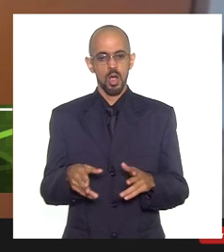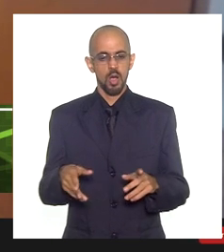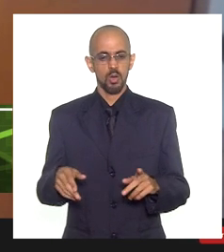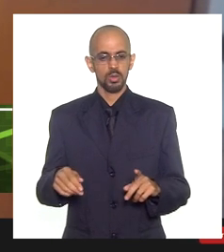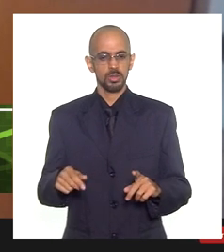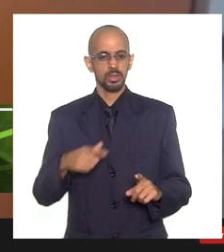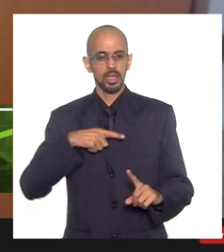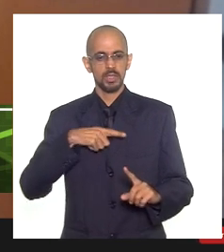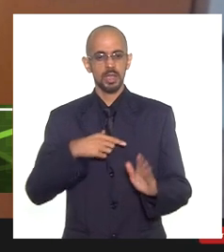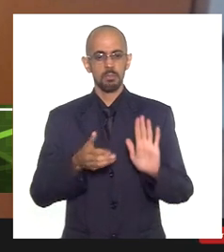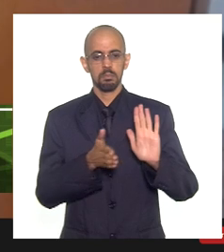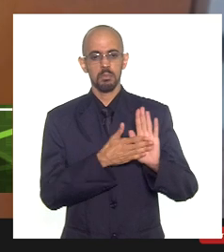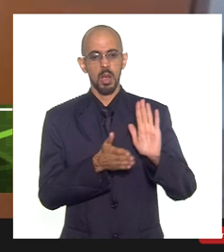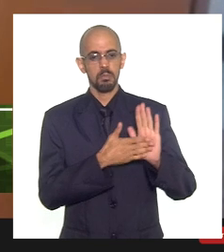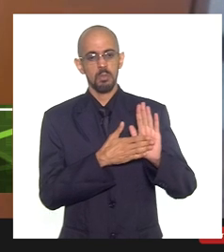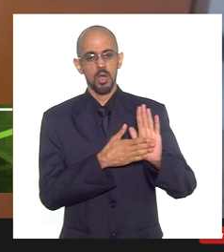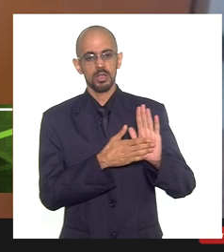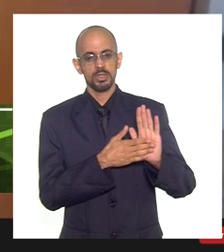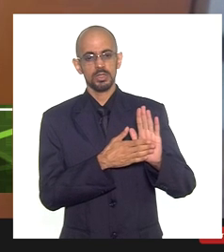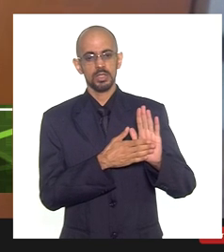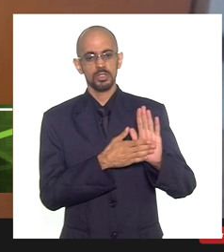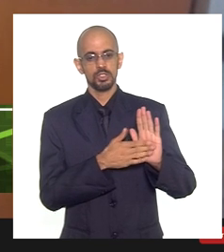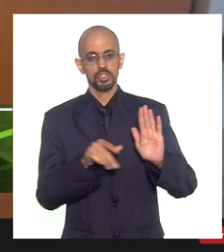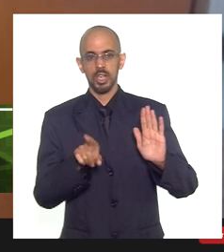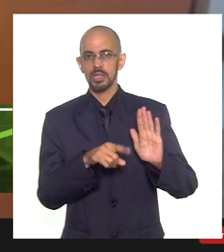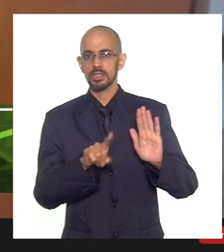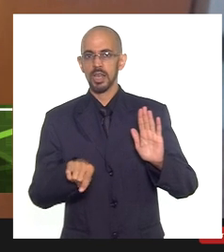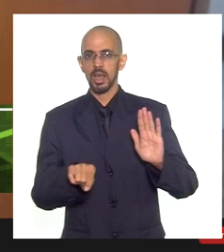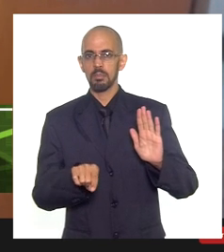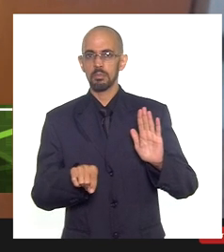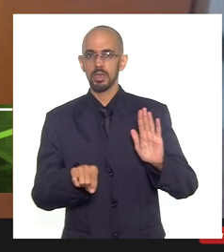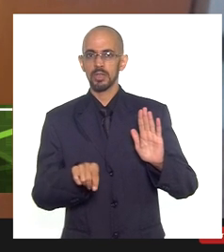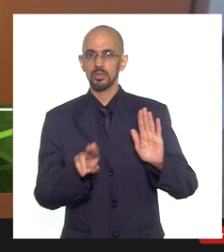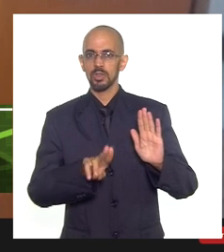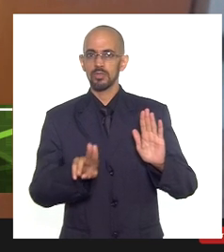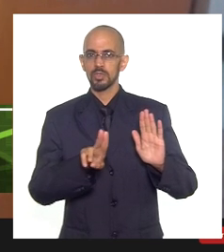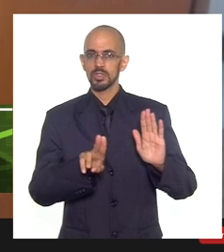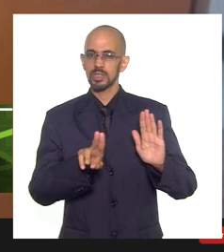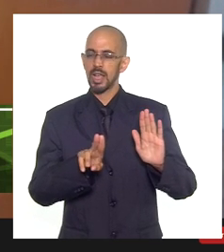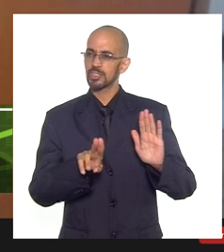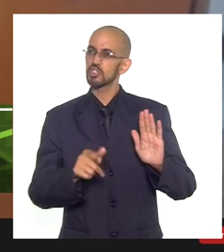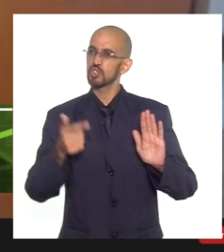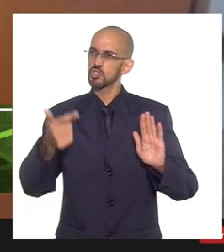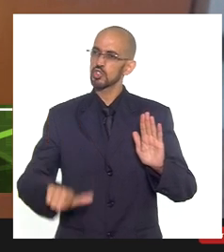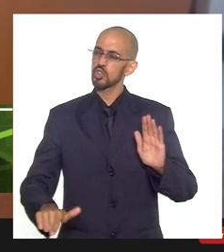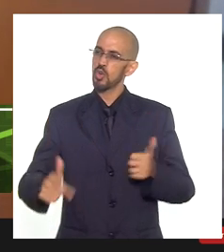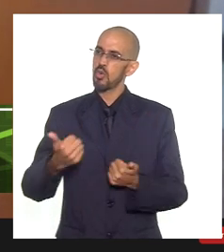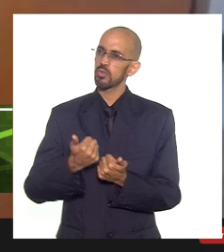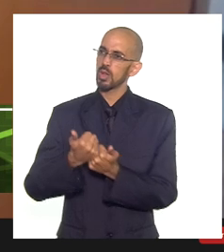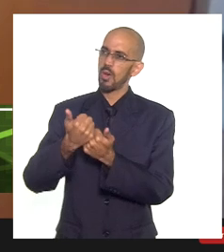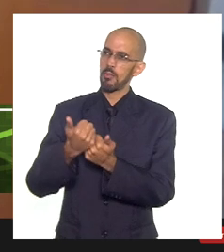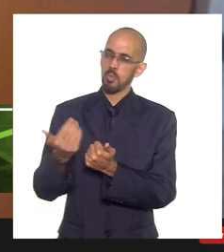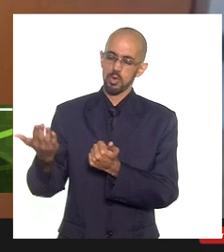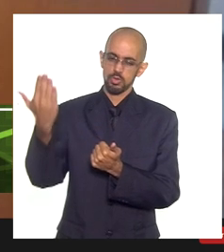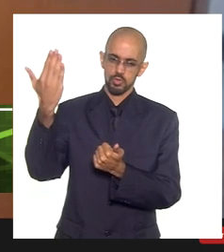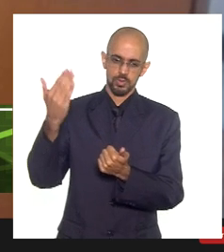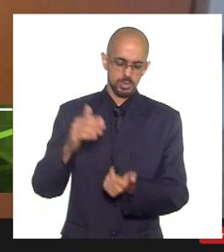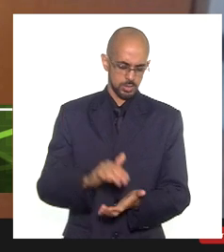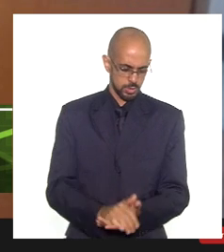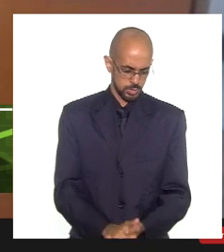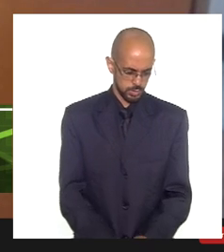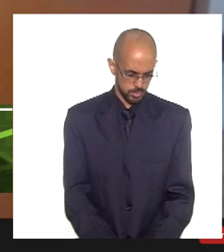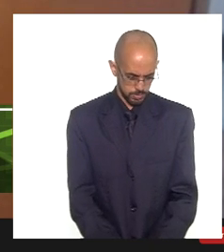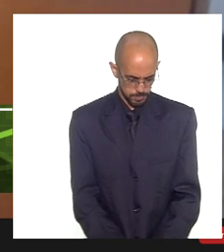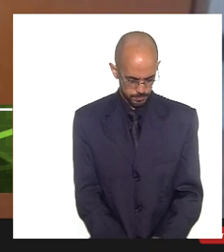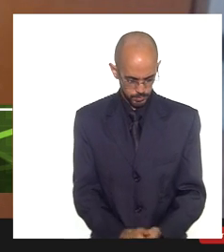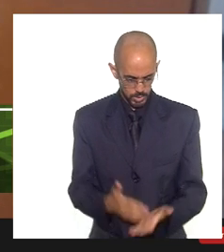proposta de extinção da nossa universidade contamos mais uma vez com o apoio de vocês então eu